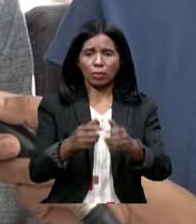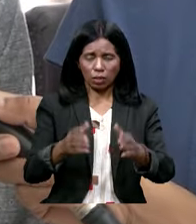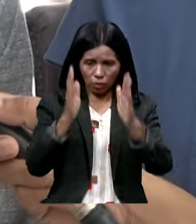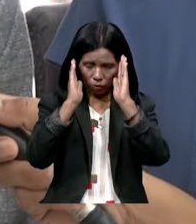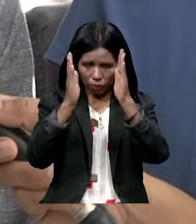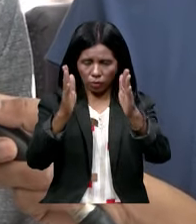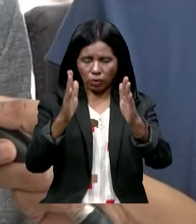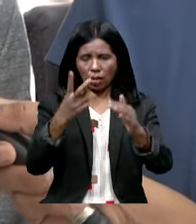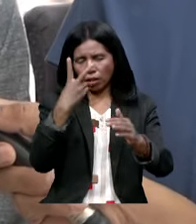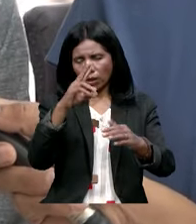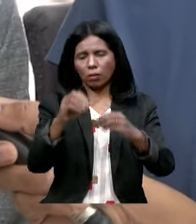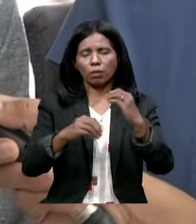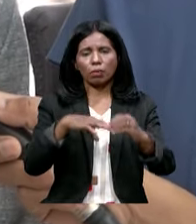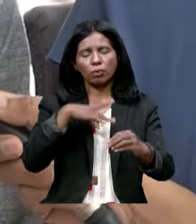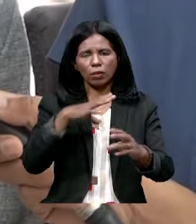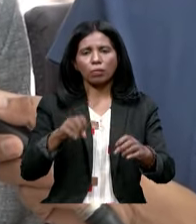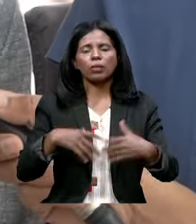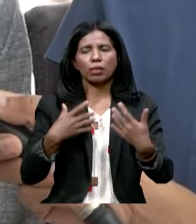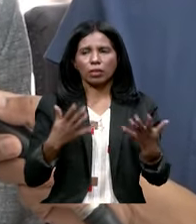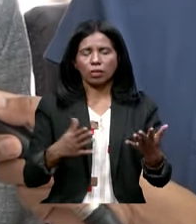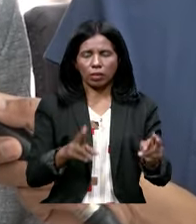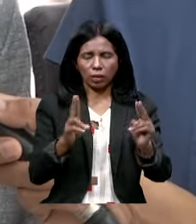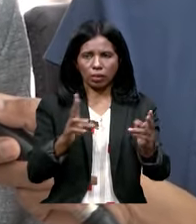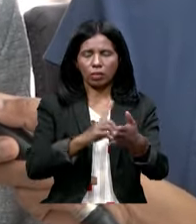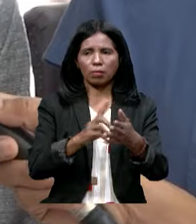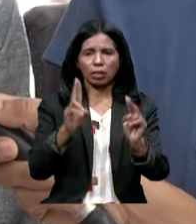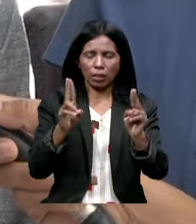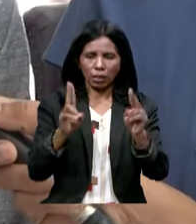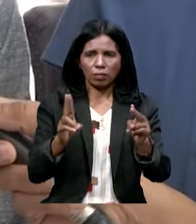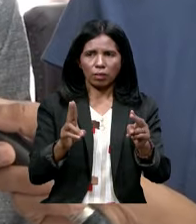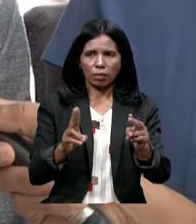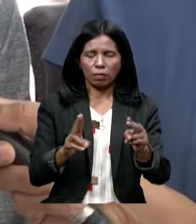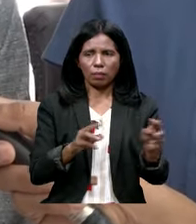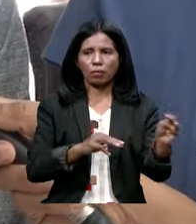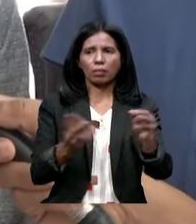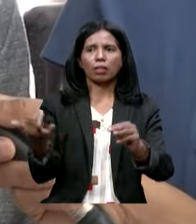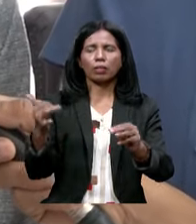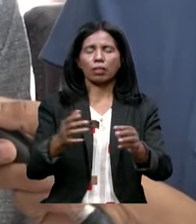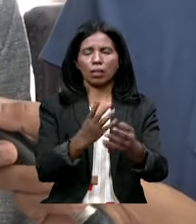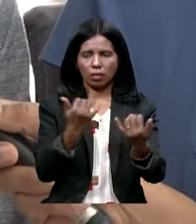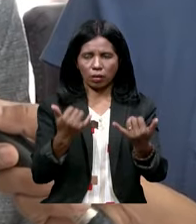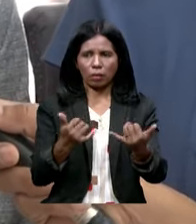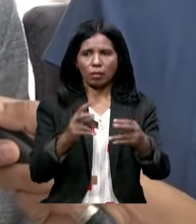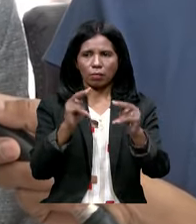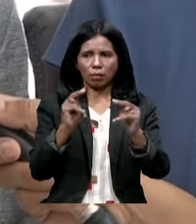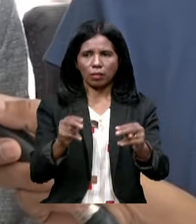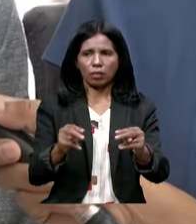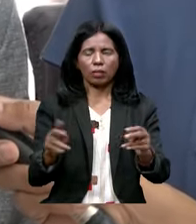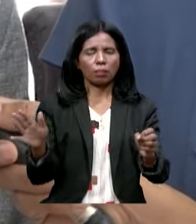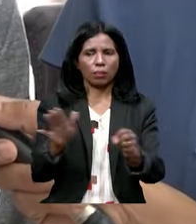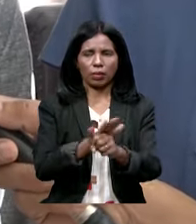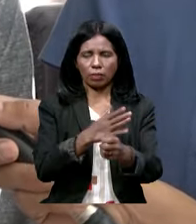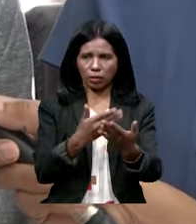lixo nessa urgente, prioridade número um, urgente para bele bele boca. Nesse boca ela, agora precisa completar